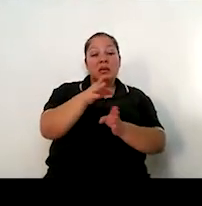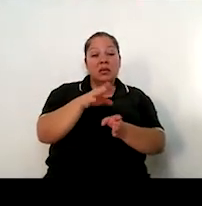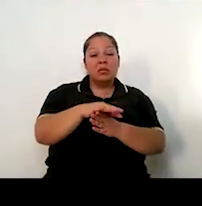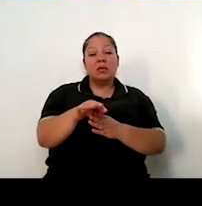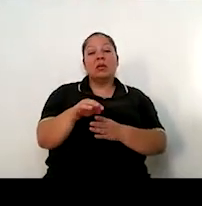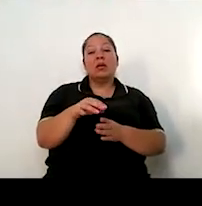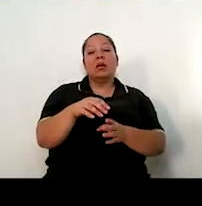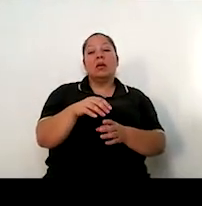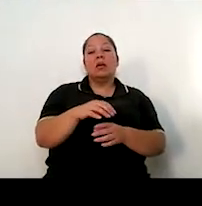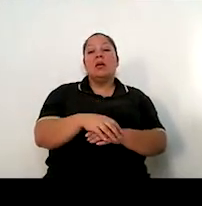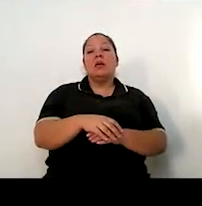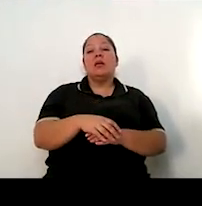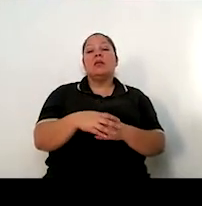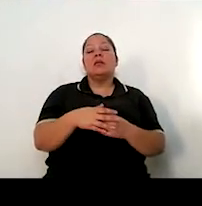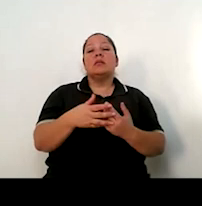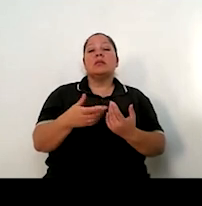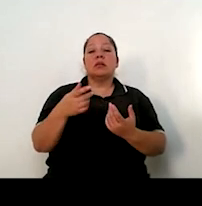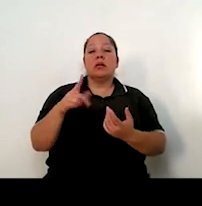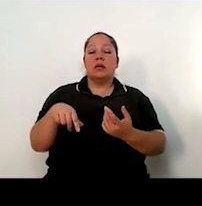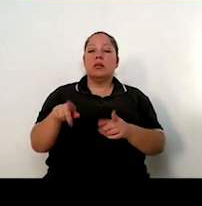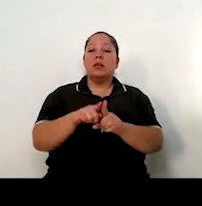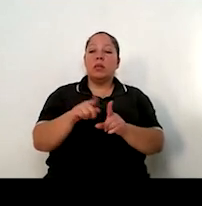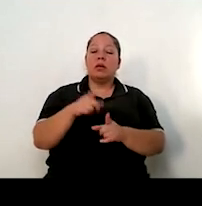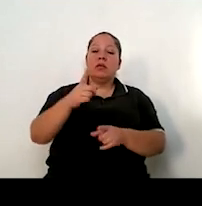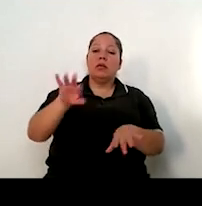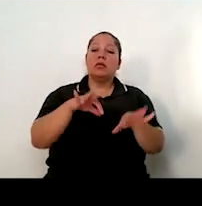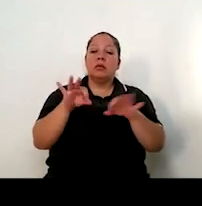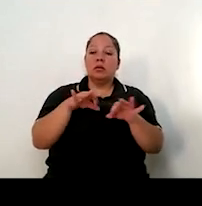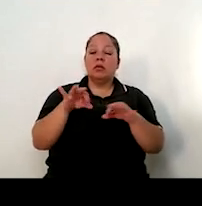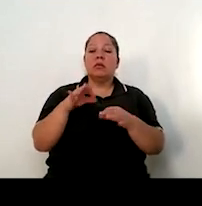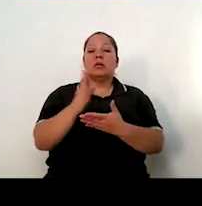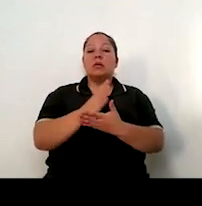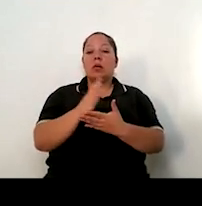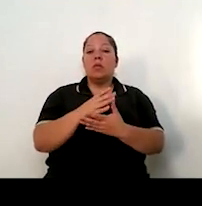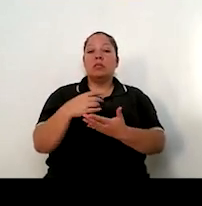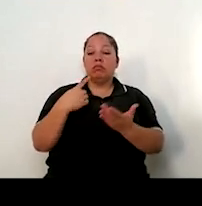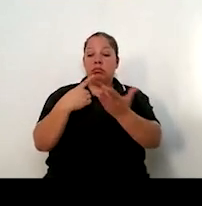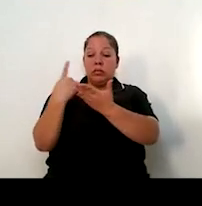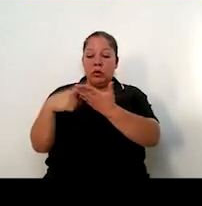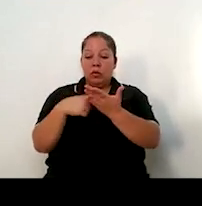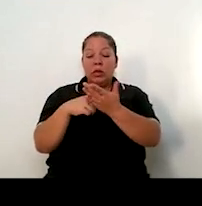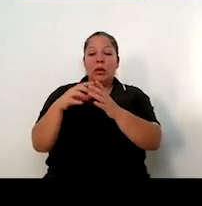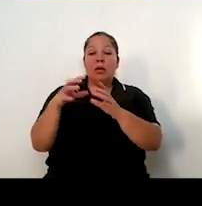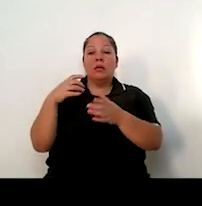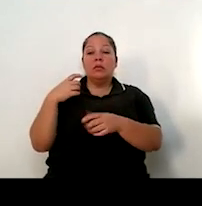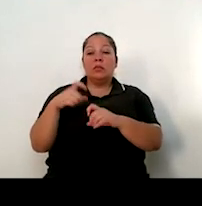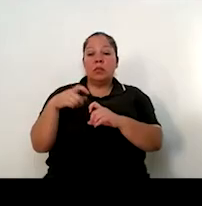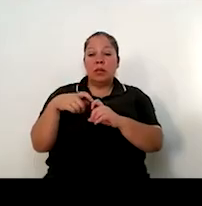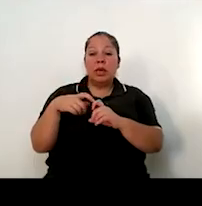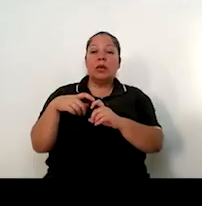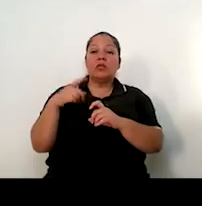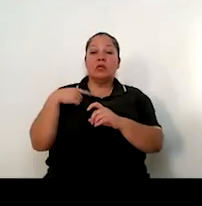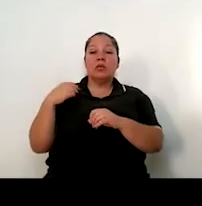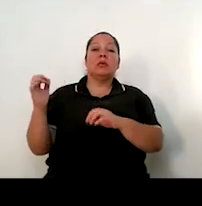prevenção secundária. Então, a gente também realiza mutirões de colonoscopia por todo o país, tá? E normalmente a